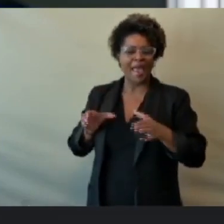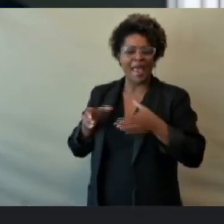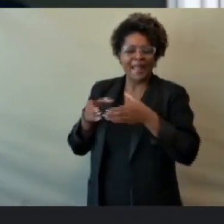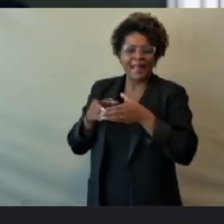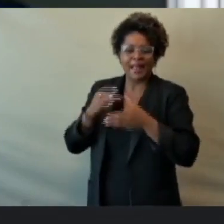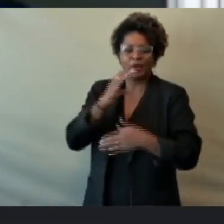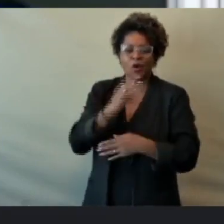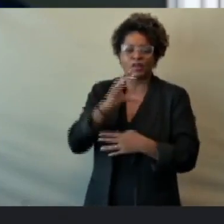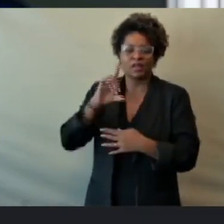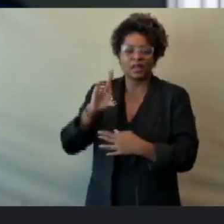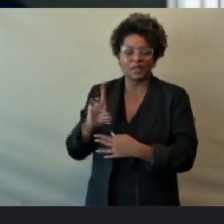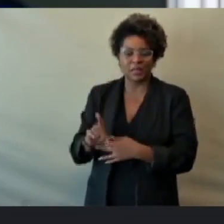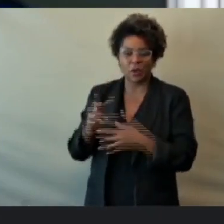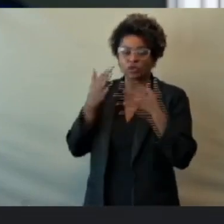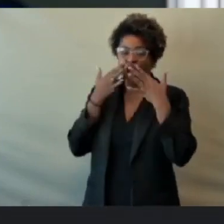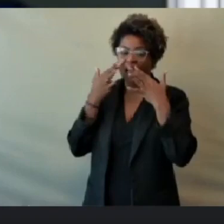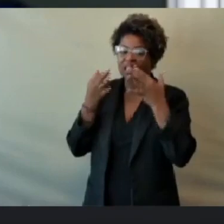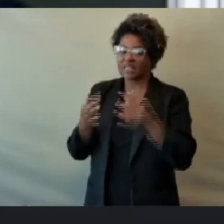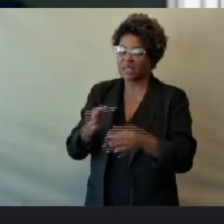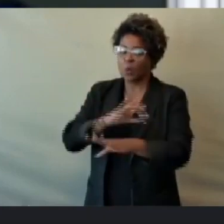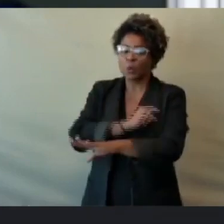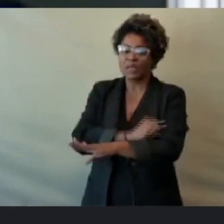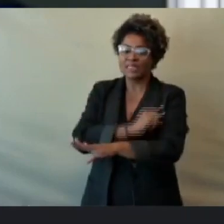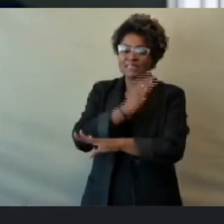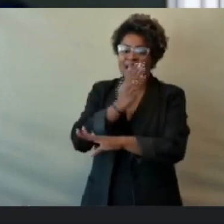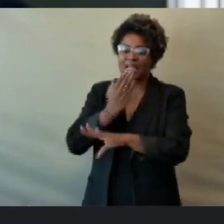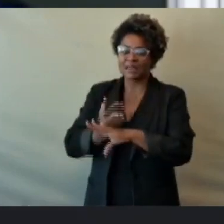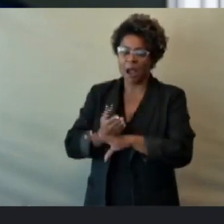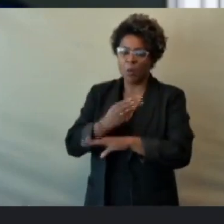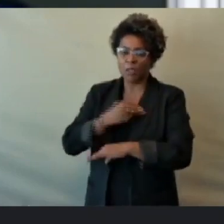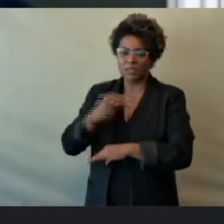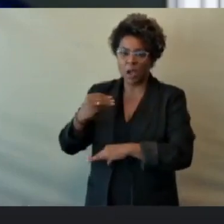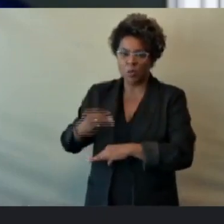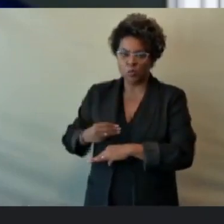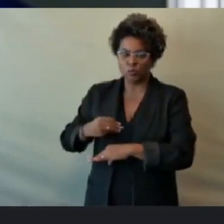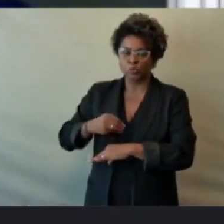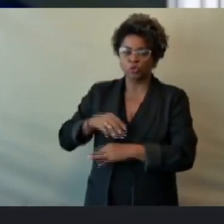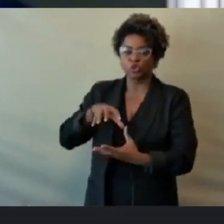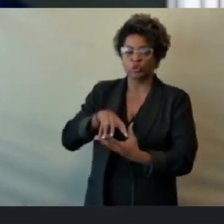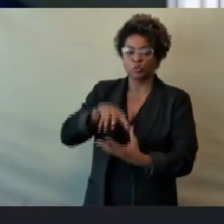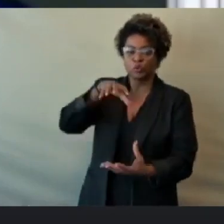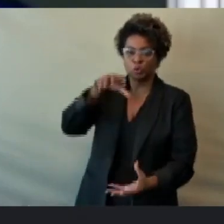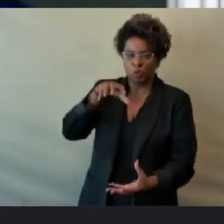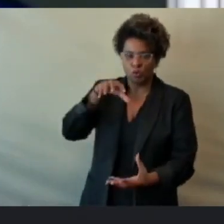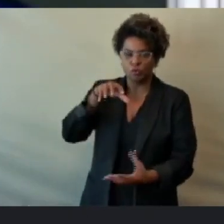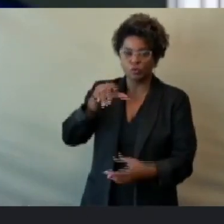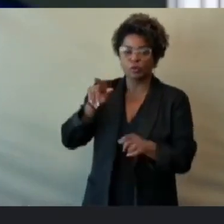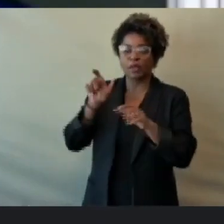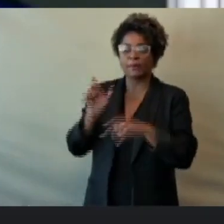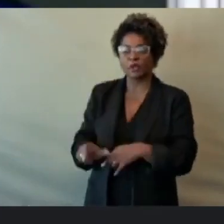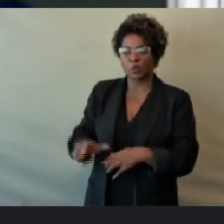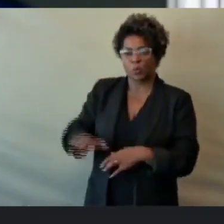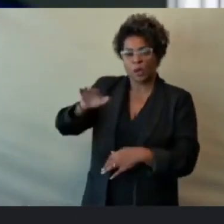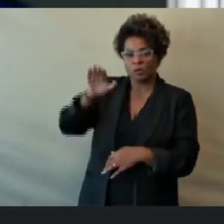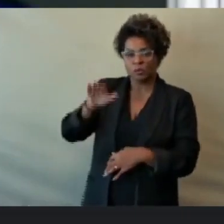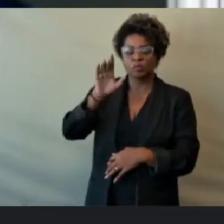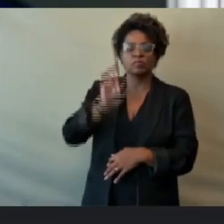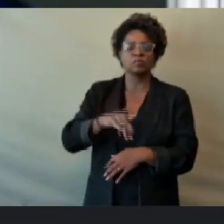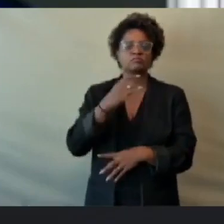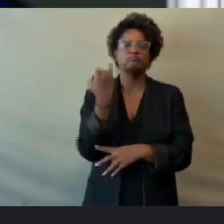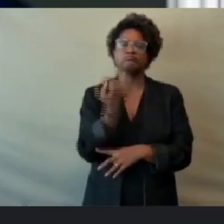Pessoa Idosa. Acho que é muito importante a participação de todos que